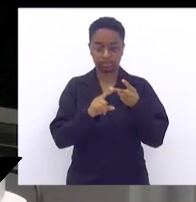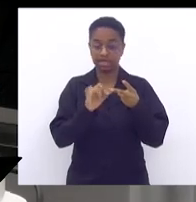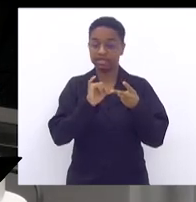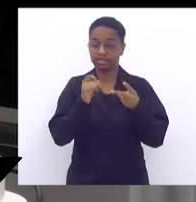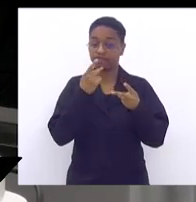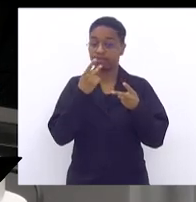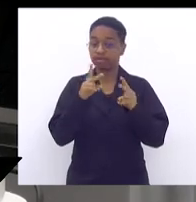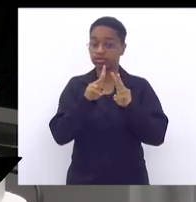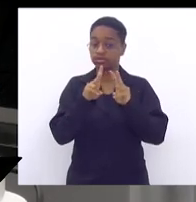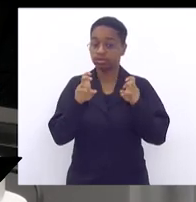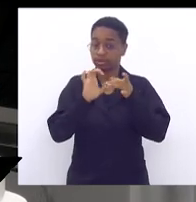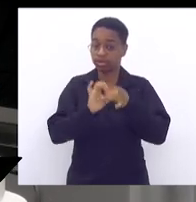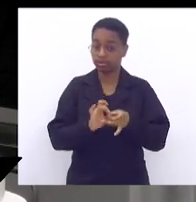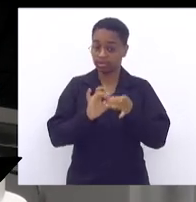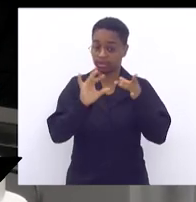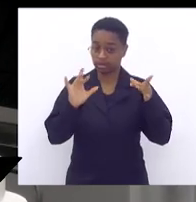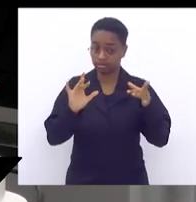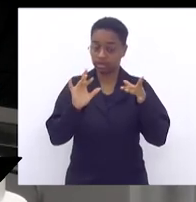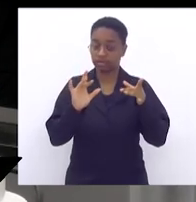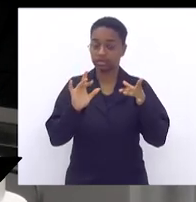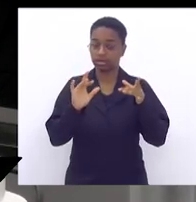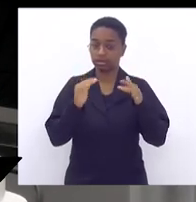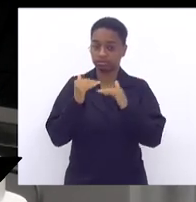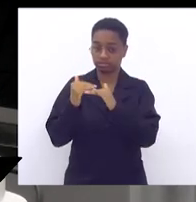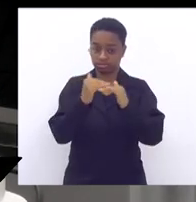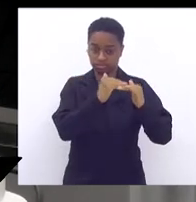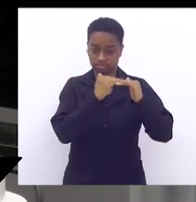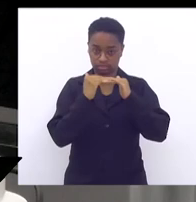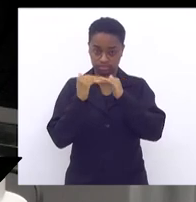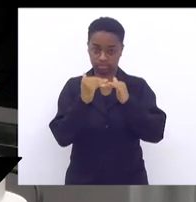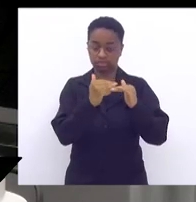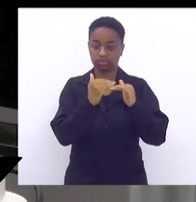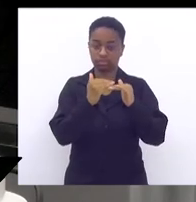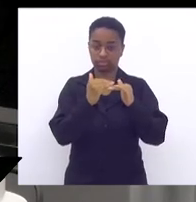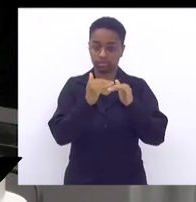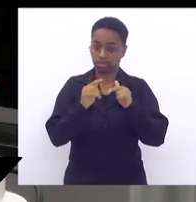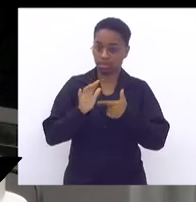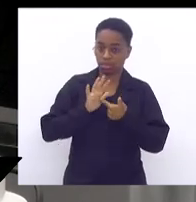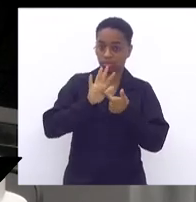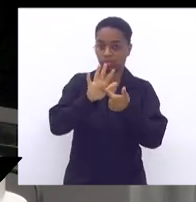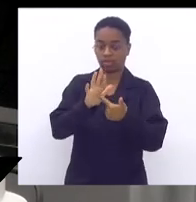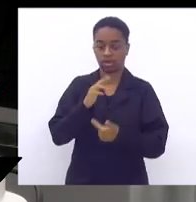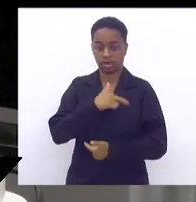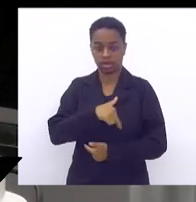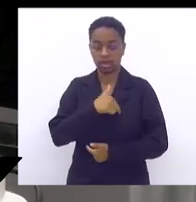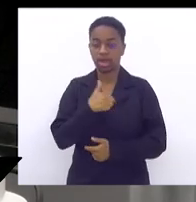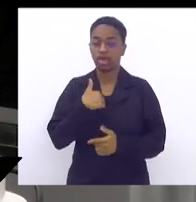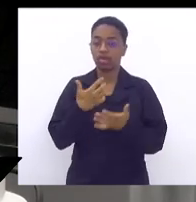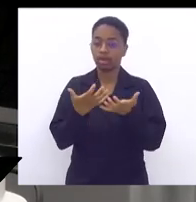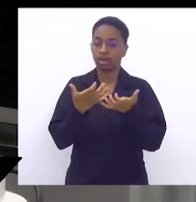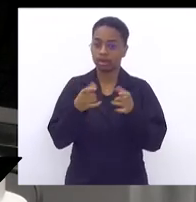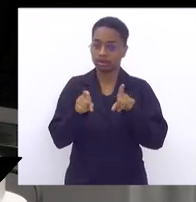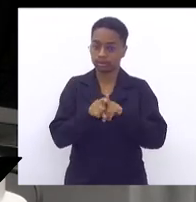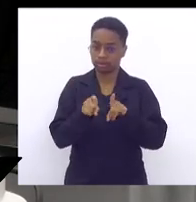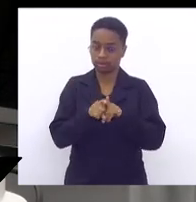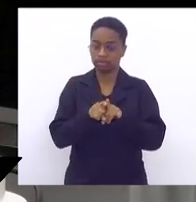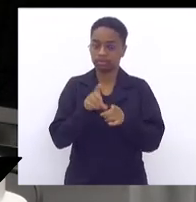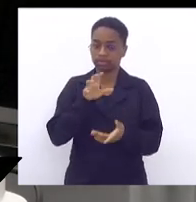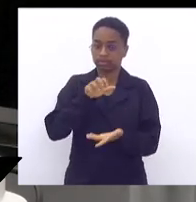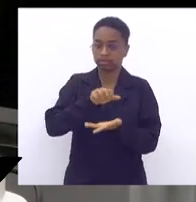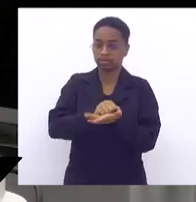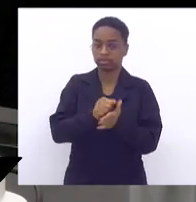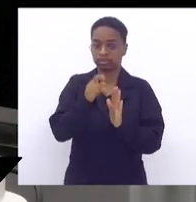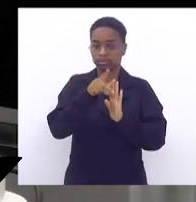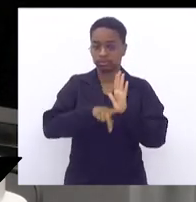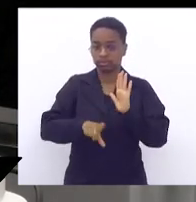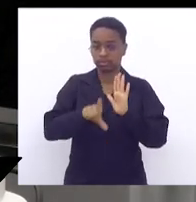liberdade de manifestação em condições de igualdade, eu queria, de alguma forma, fazer constar do projeto de lei